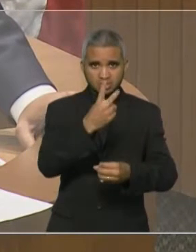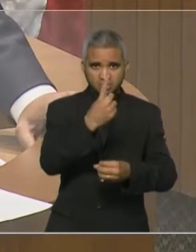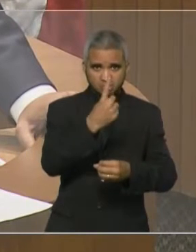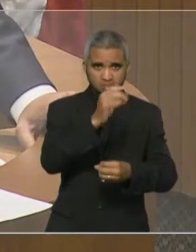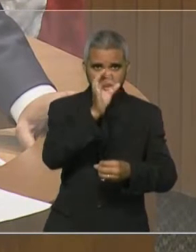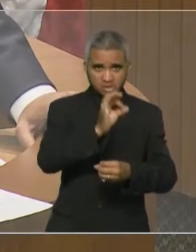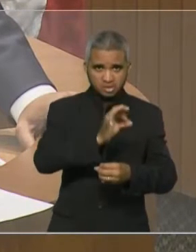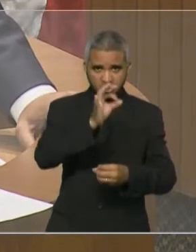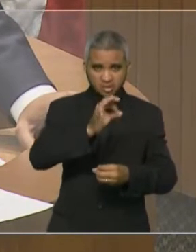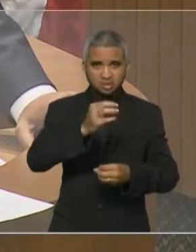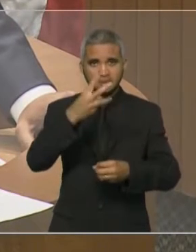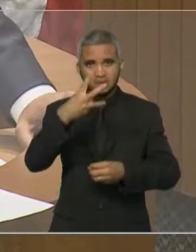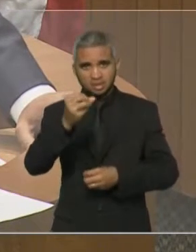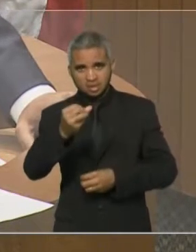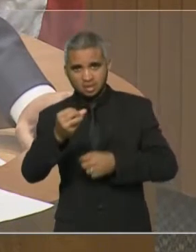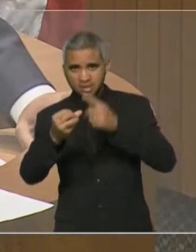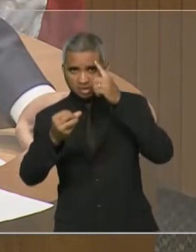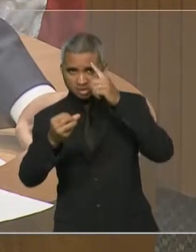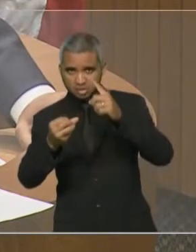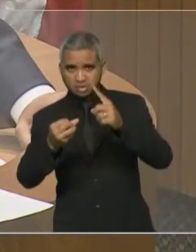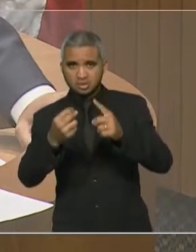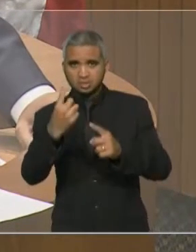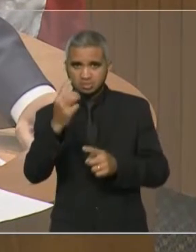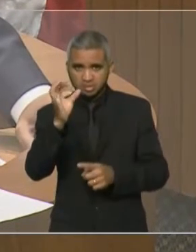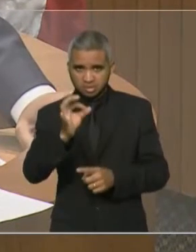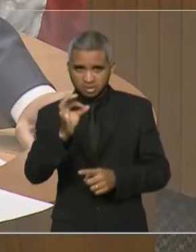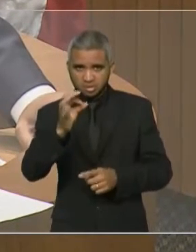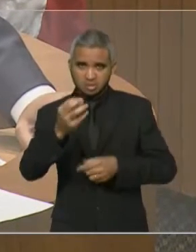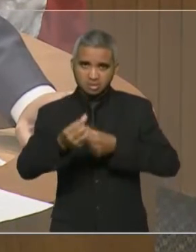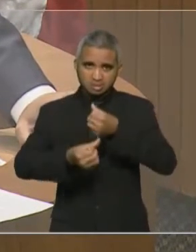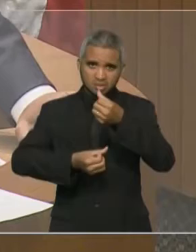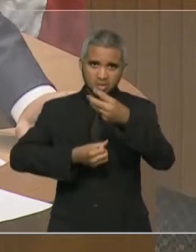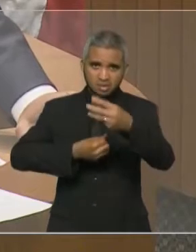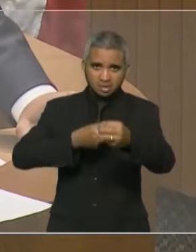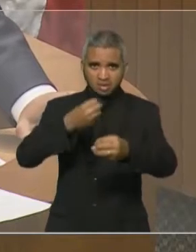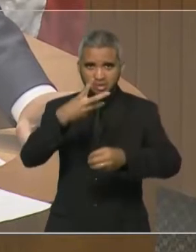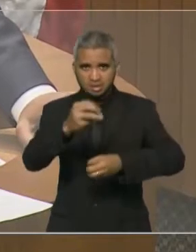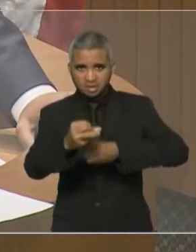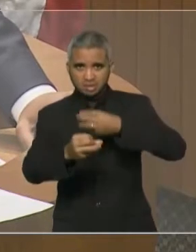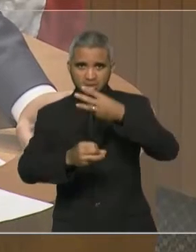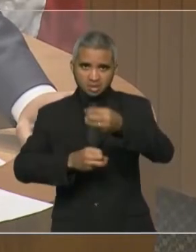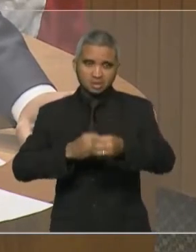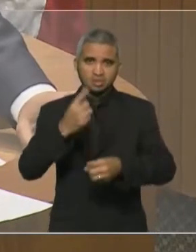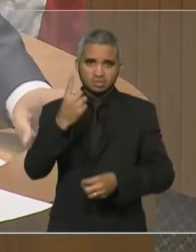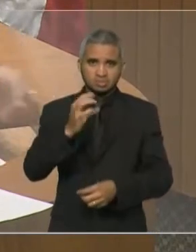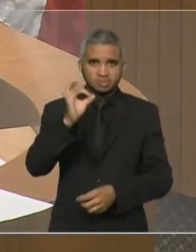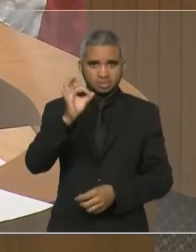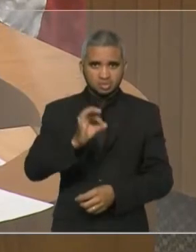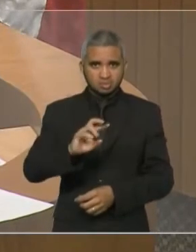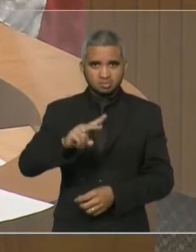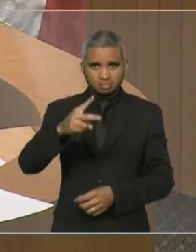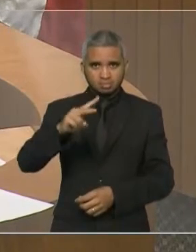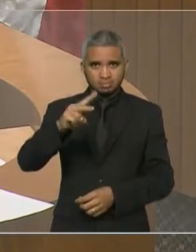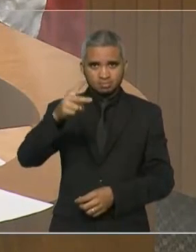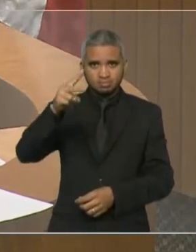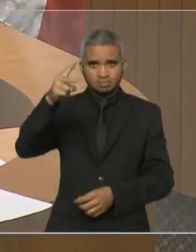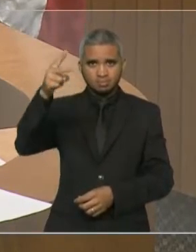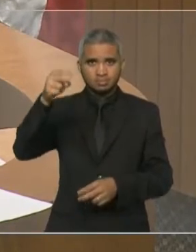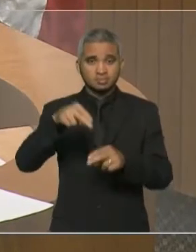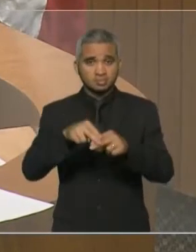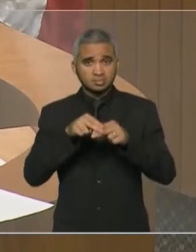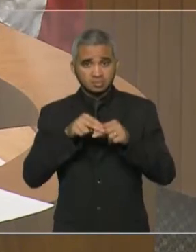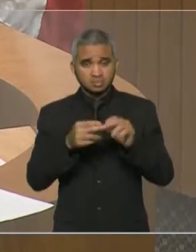diante. O governo do Estado, neste projeto de lei, propõe, primeiro, que esta